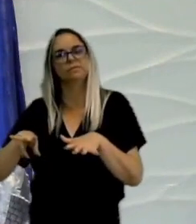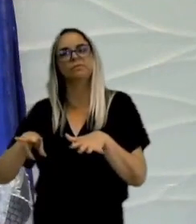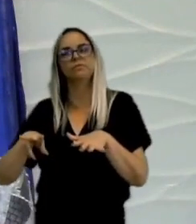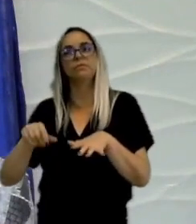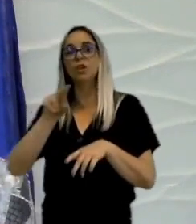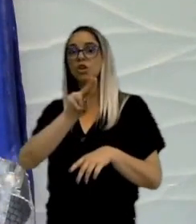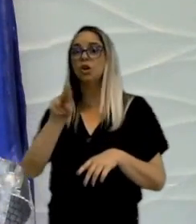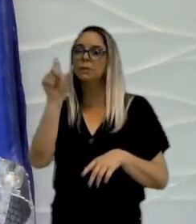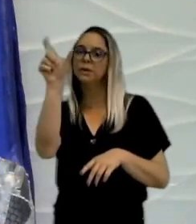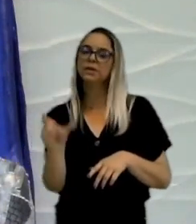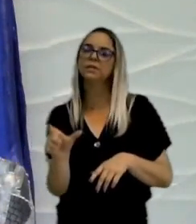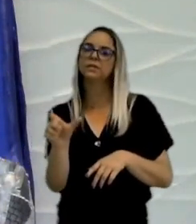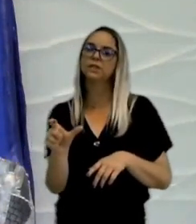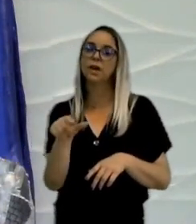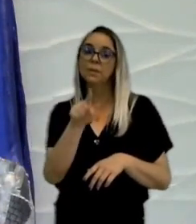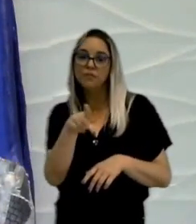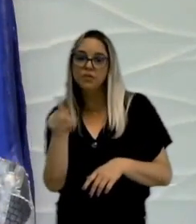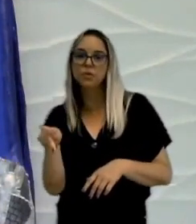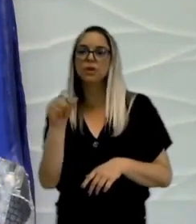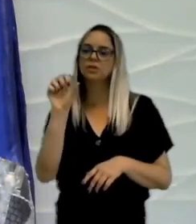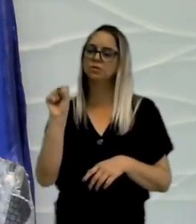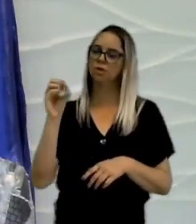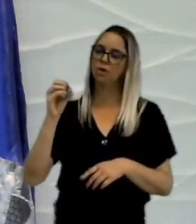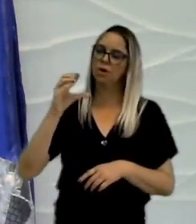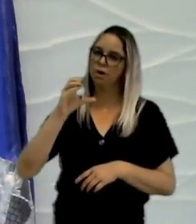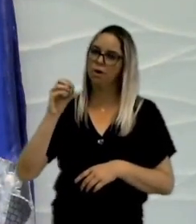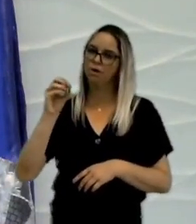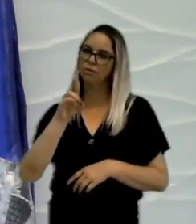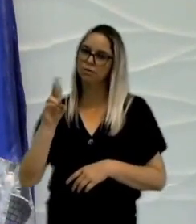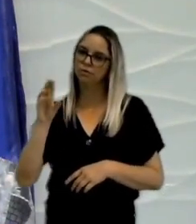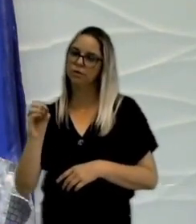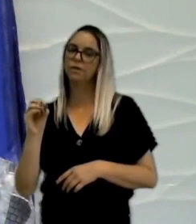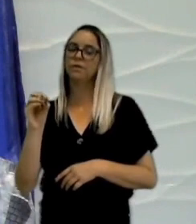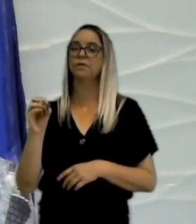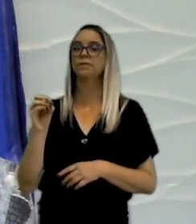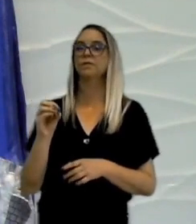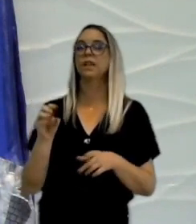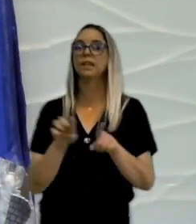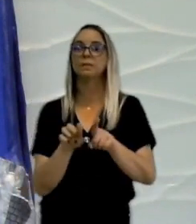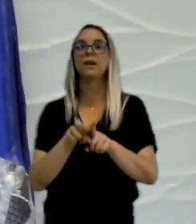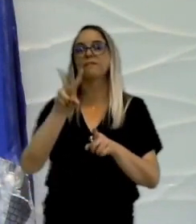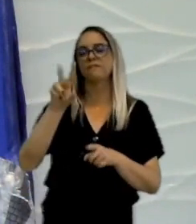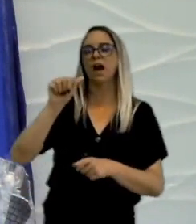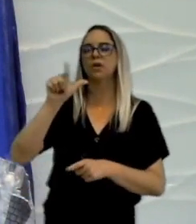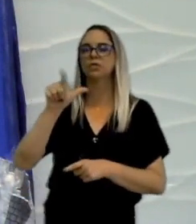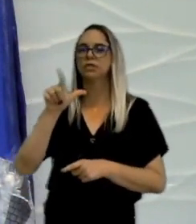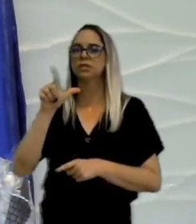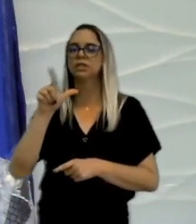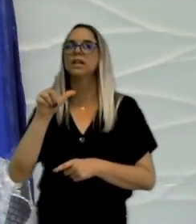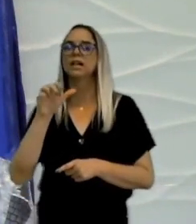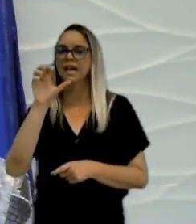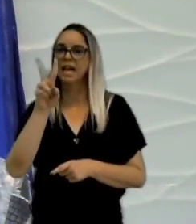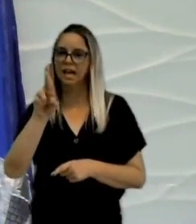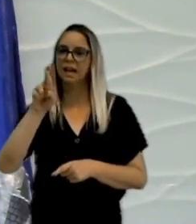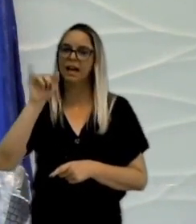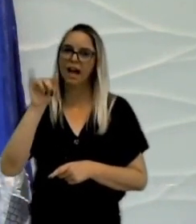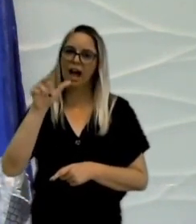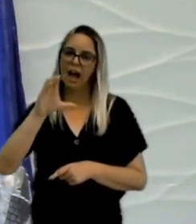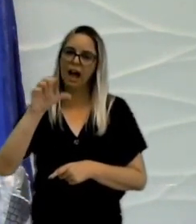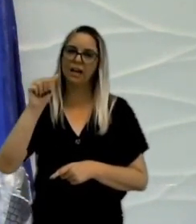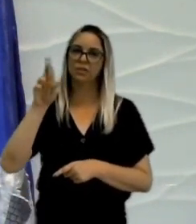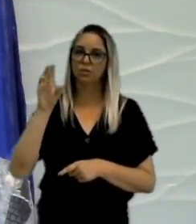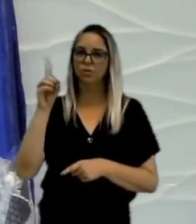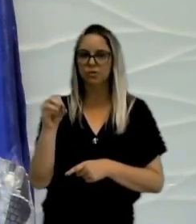no nome da professora Socorro, esposa de Valdinho, pastor Ricardo, da Segunda Igreja Presbiteriana, e